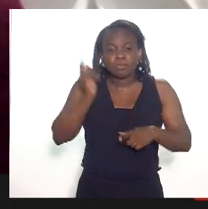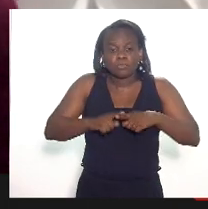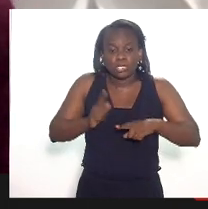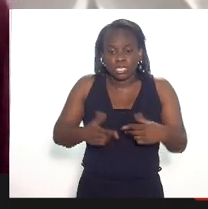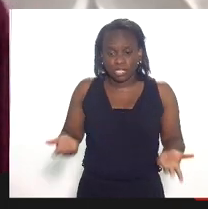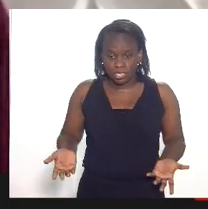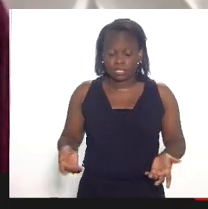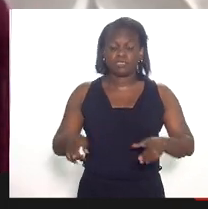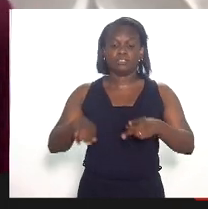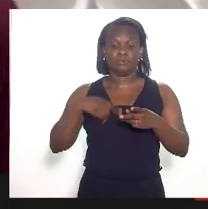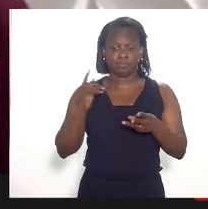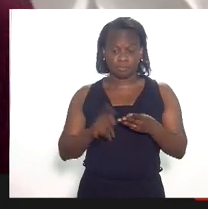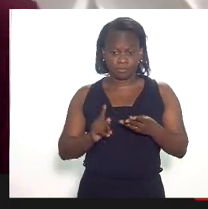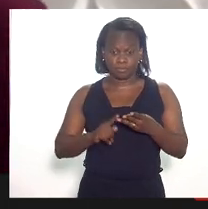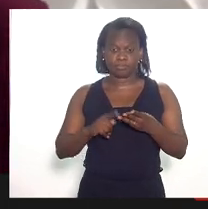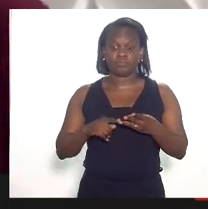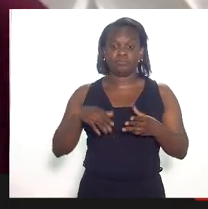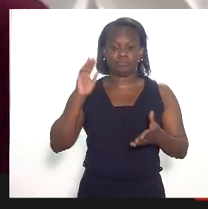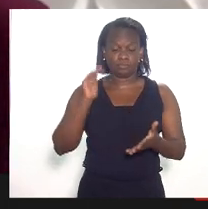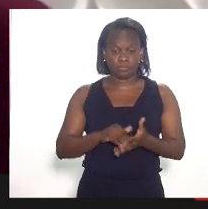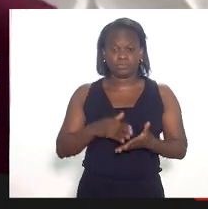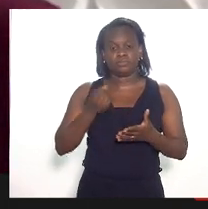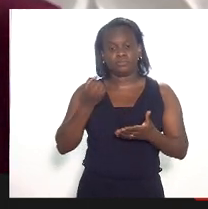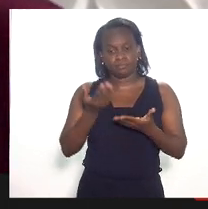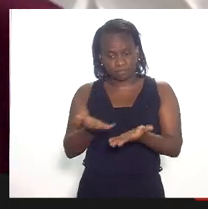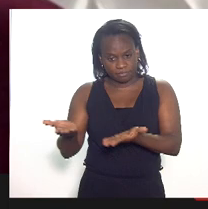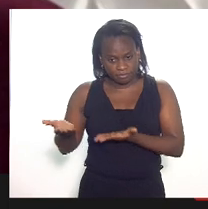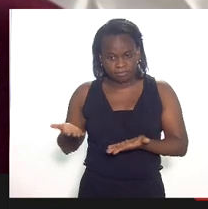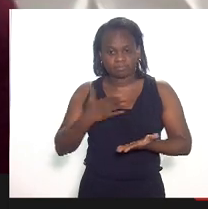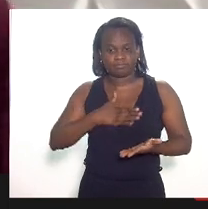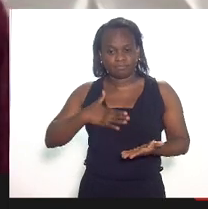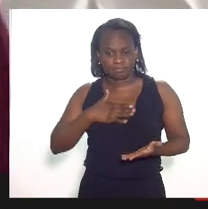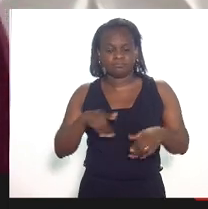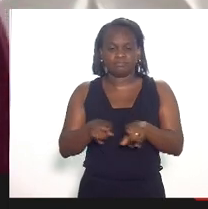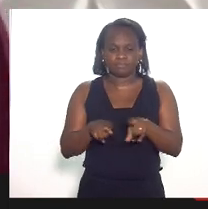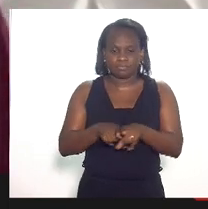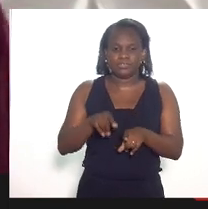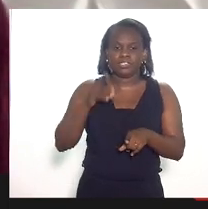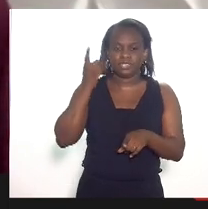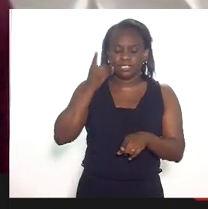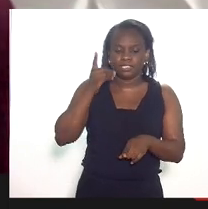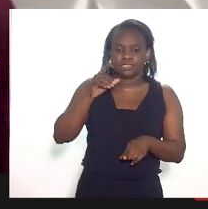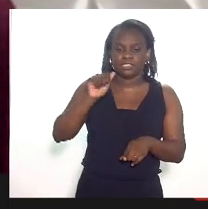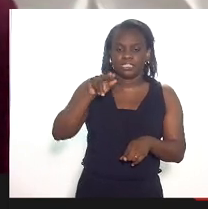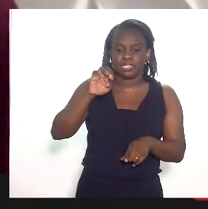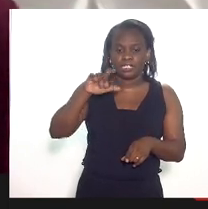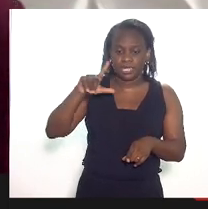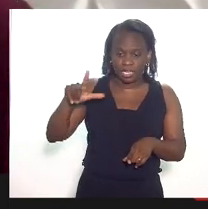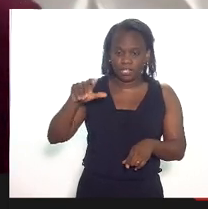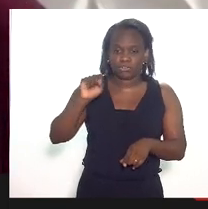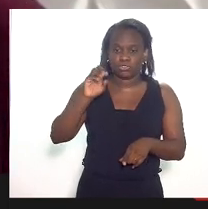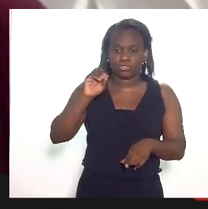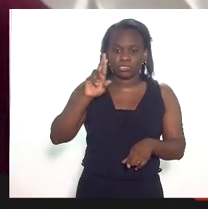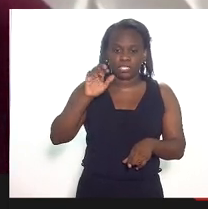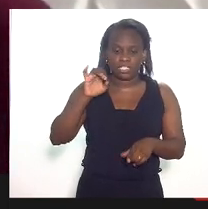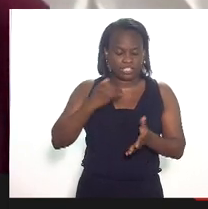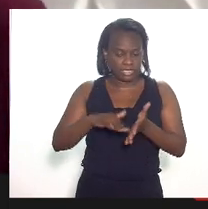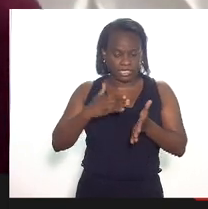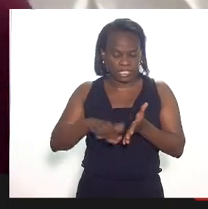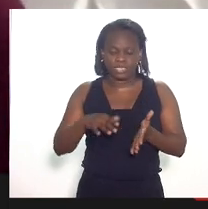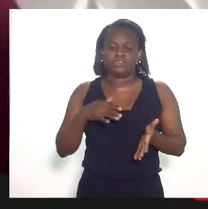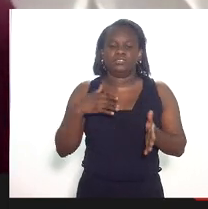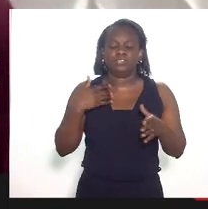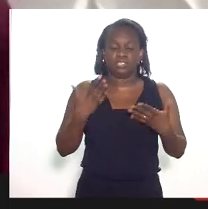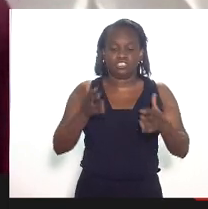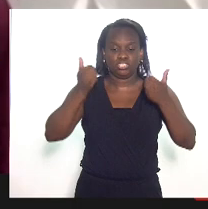medicamentos. E, por fim, dando as boas-vindas também ao secretário Daniel Soraes, já falei aqui dessa